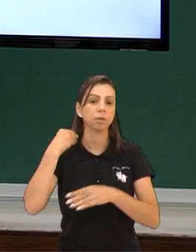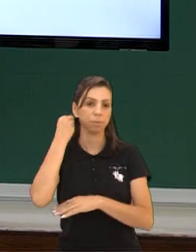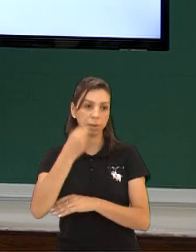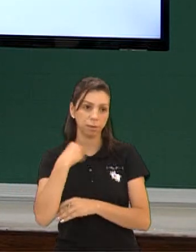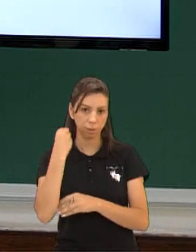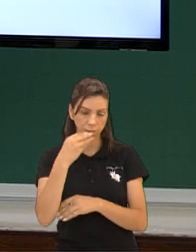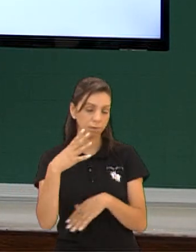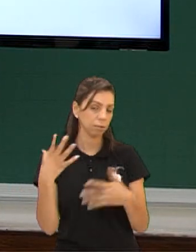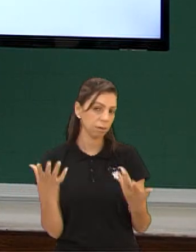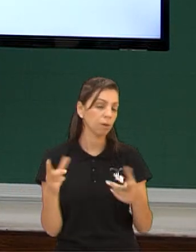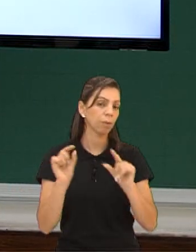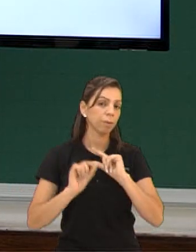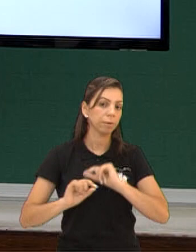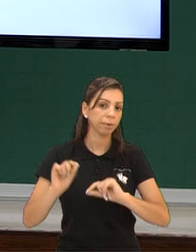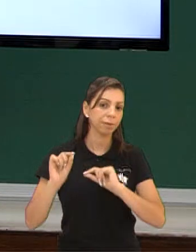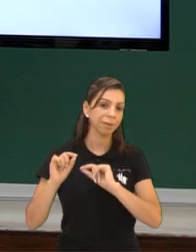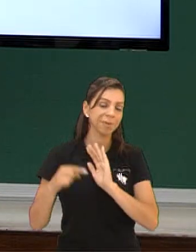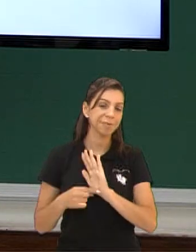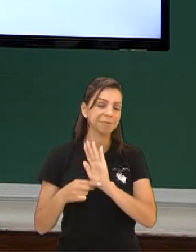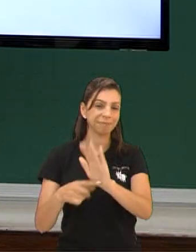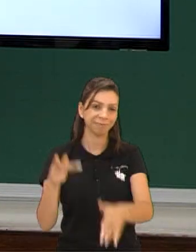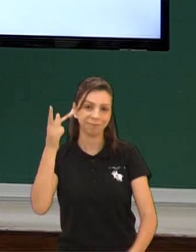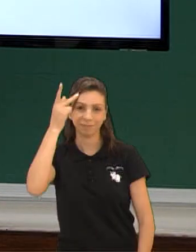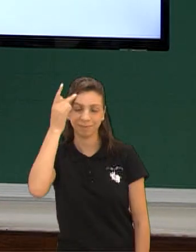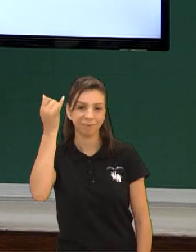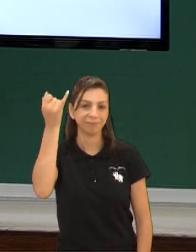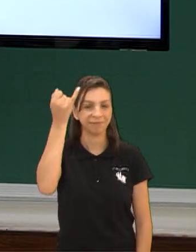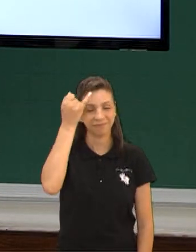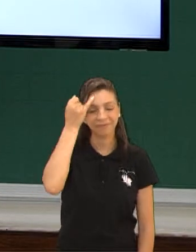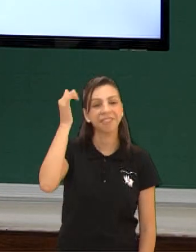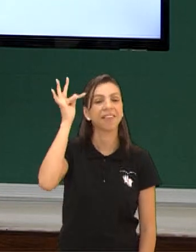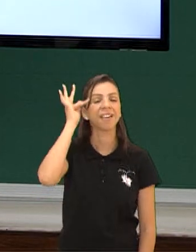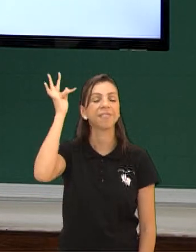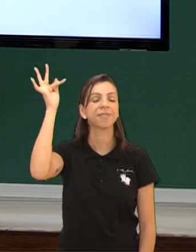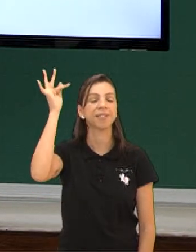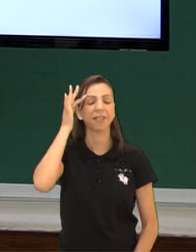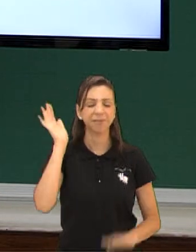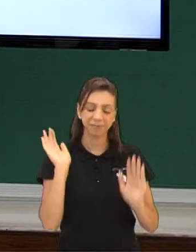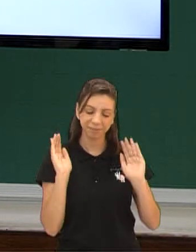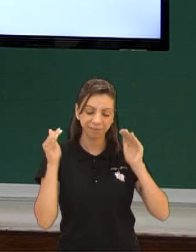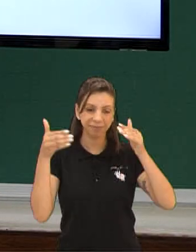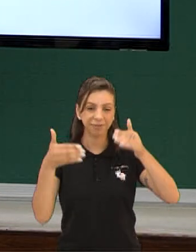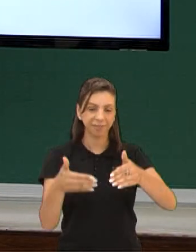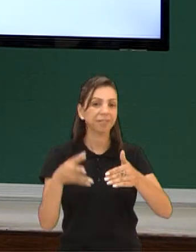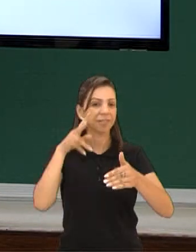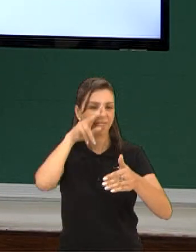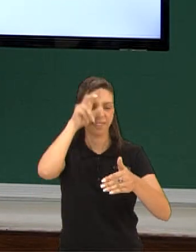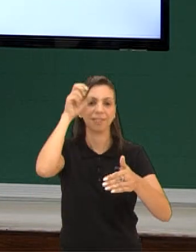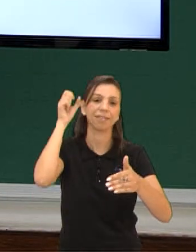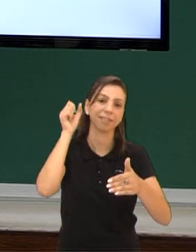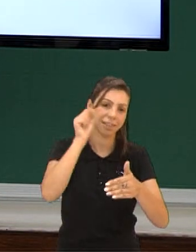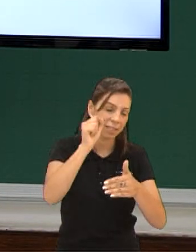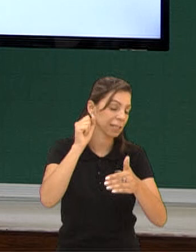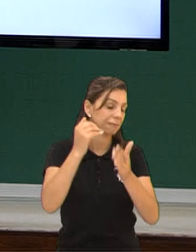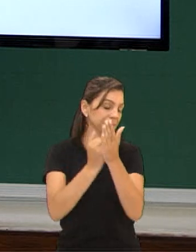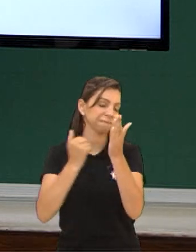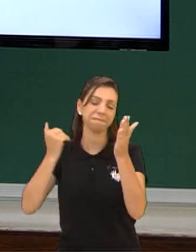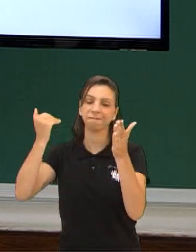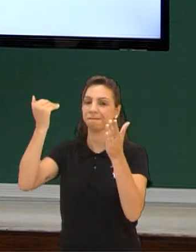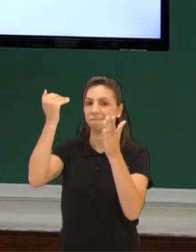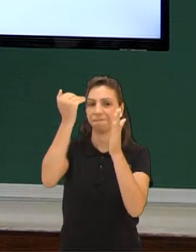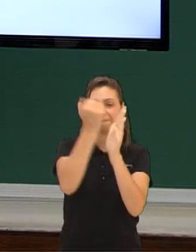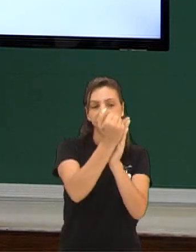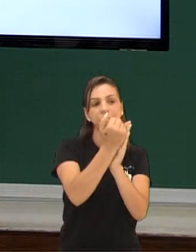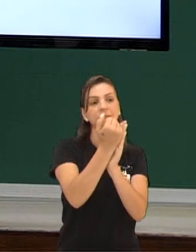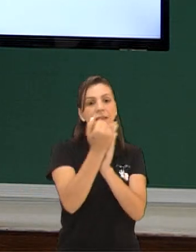Tudo isso para mostrar a vocês que o Immanuel Kant é um filósofo que se dedica fortemente a superar